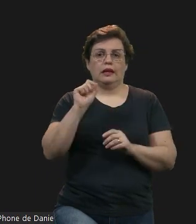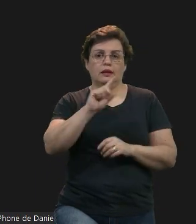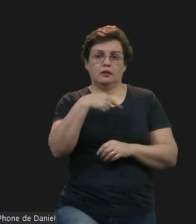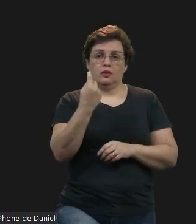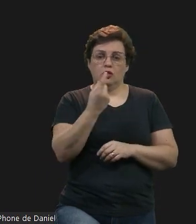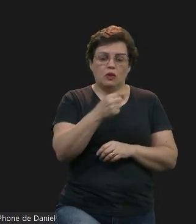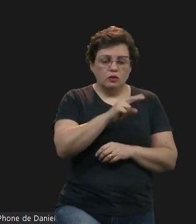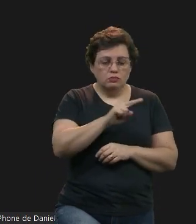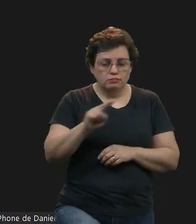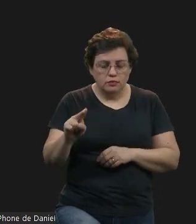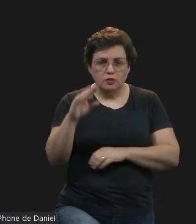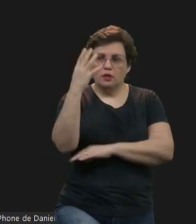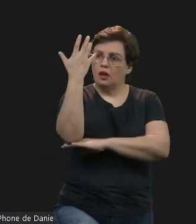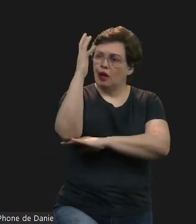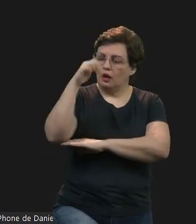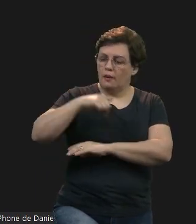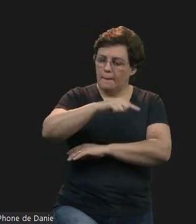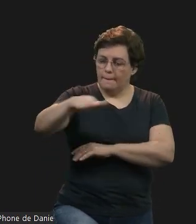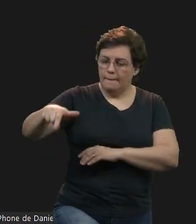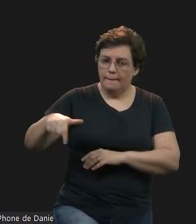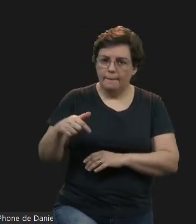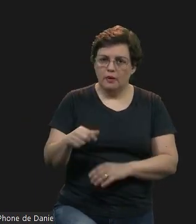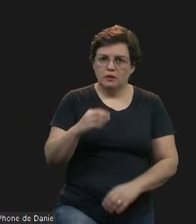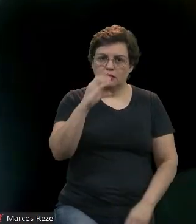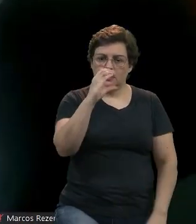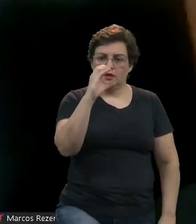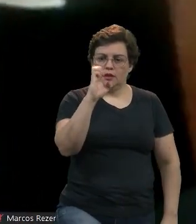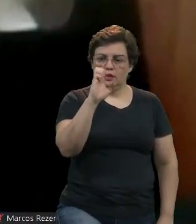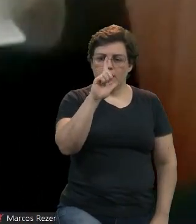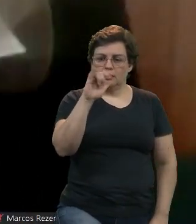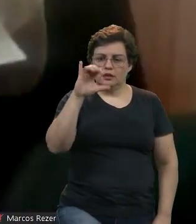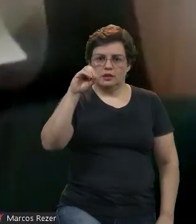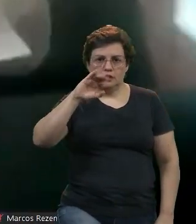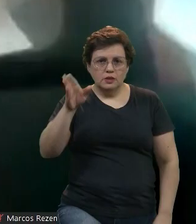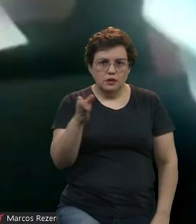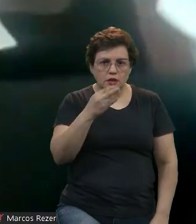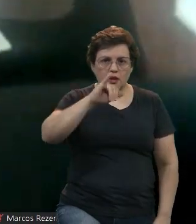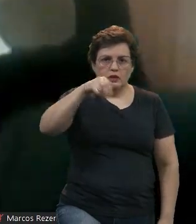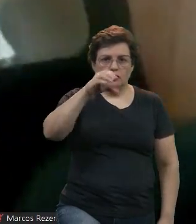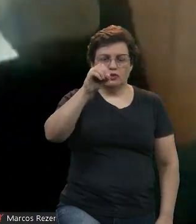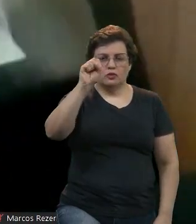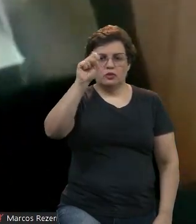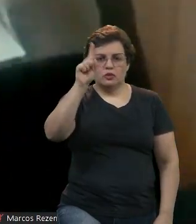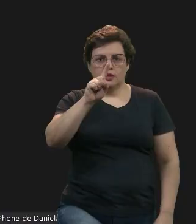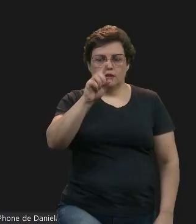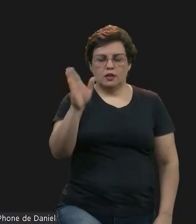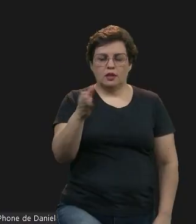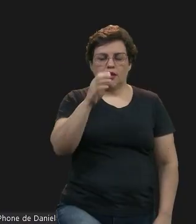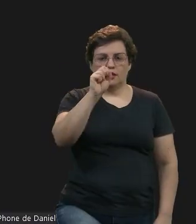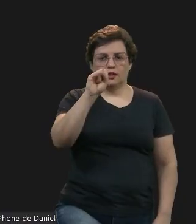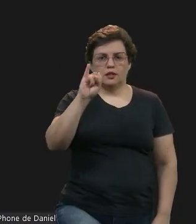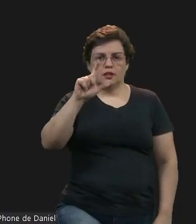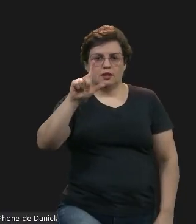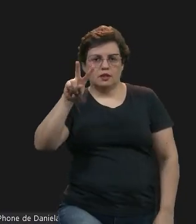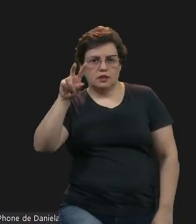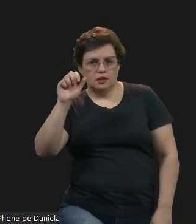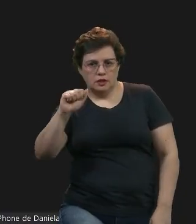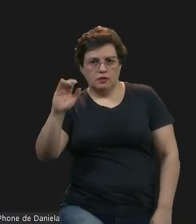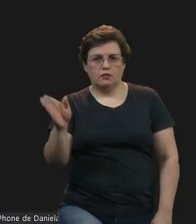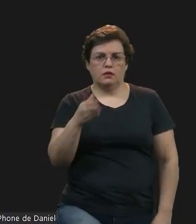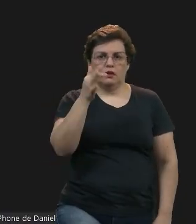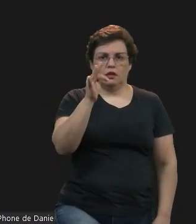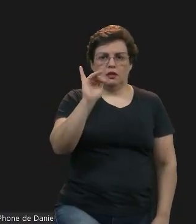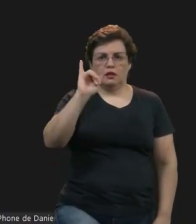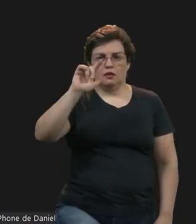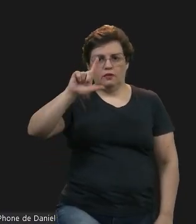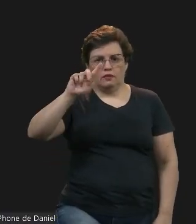vamos denominar a praça com o nome de Célio José da Silva Filho, sistema de lazer compreendido entre as ruas Sebastião Mazzali e